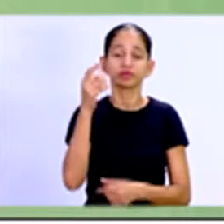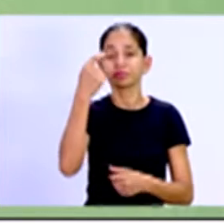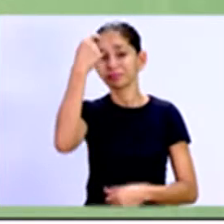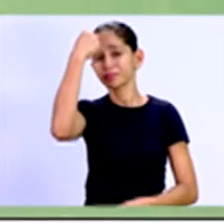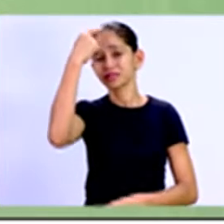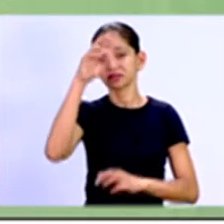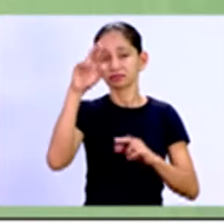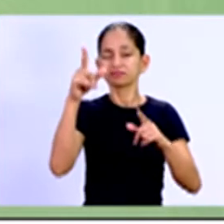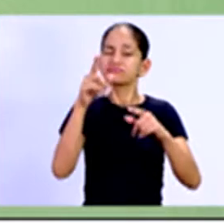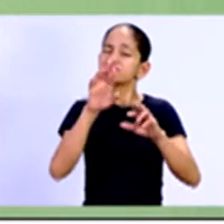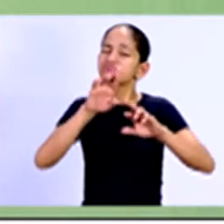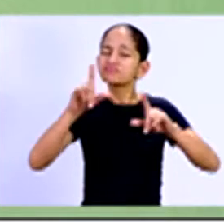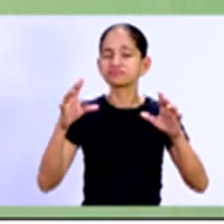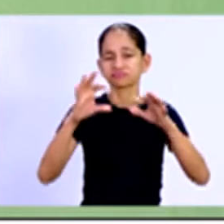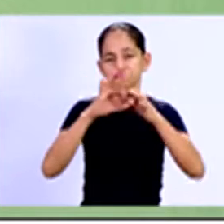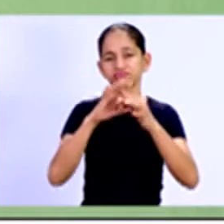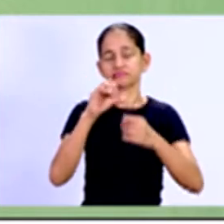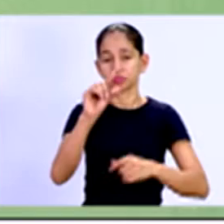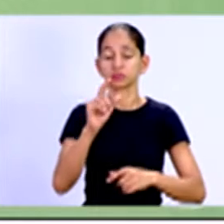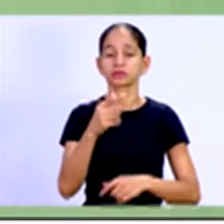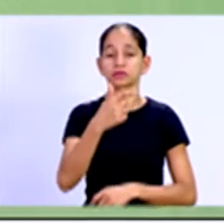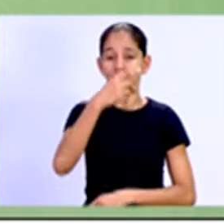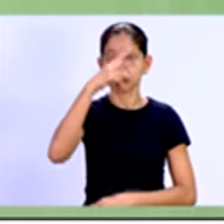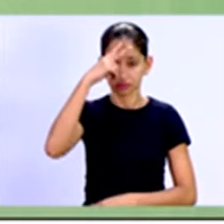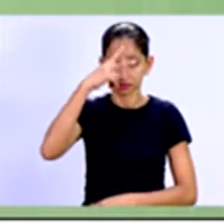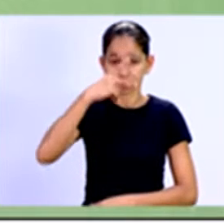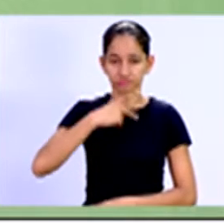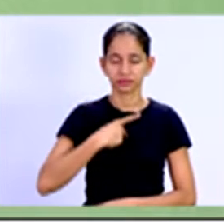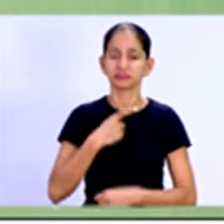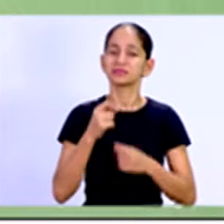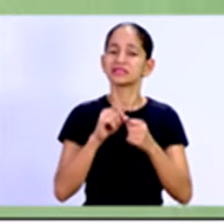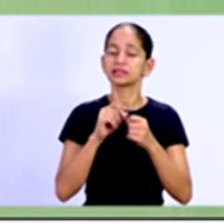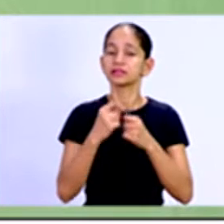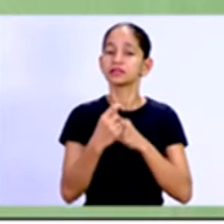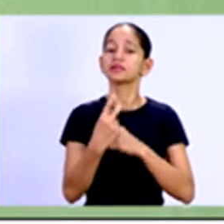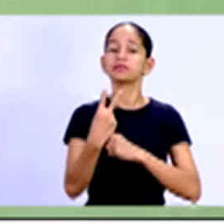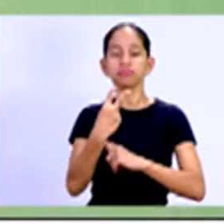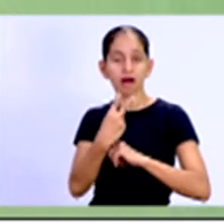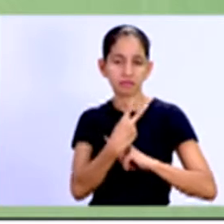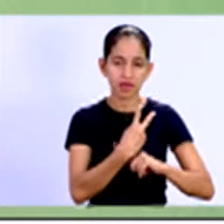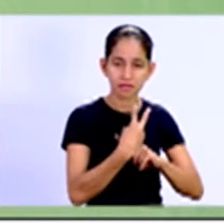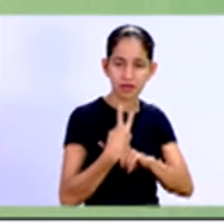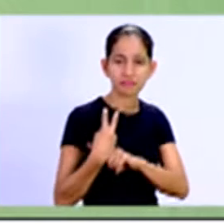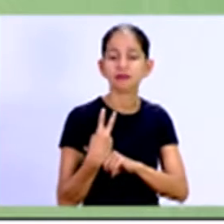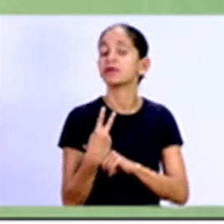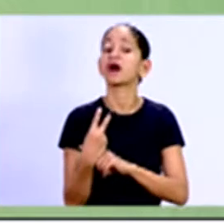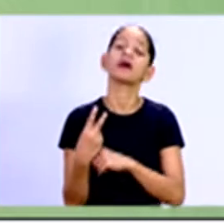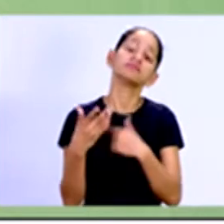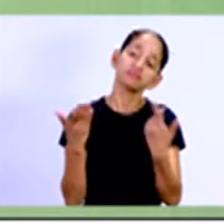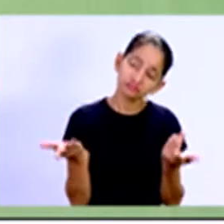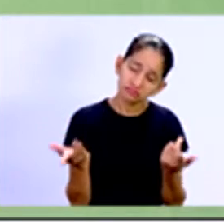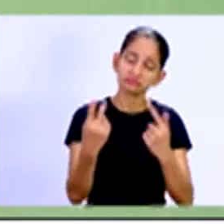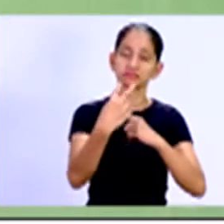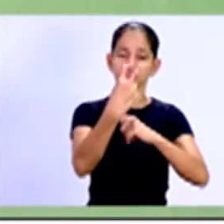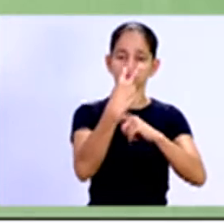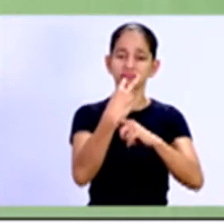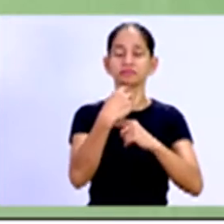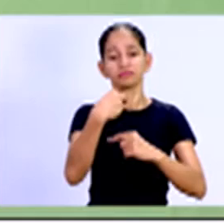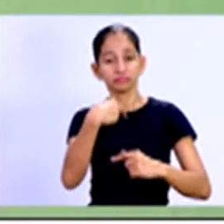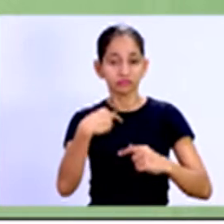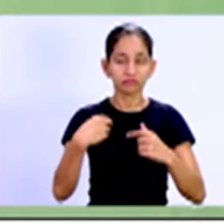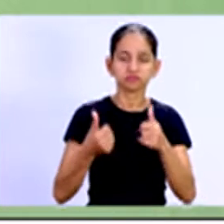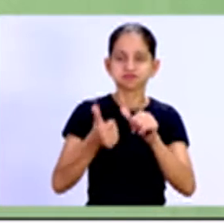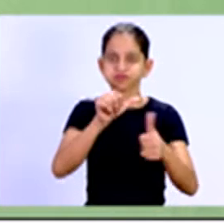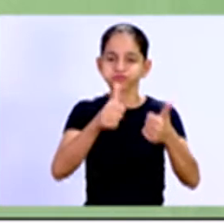deve, para Platão, governar a si mesmo, ou seja, ele não tem ou ele não deve agir